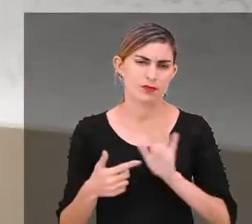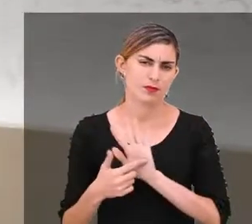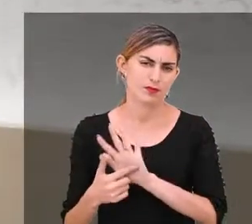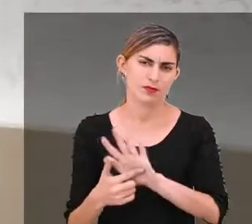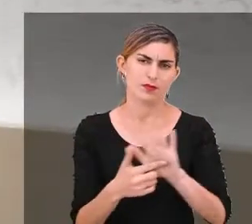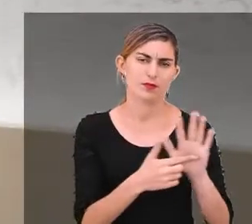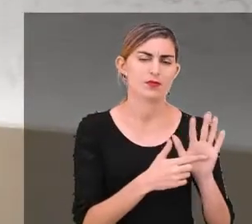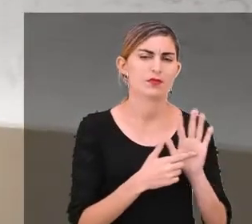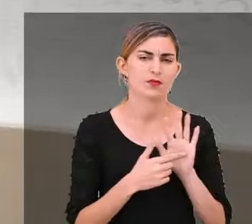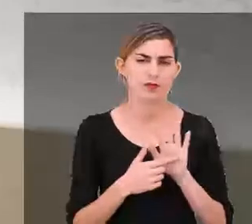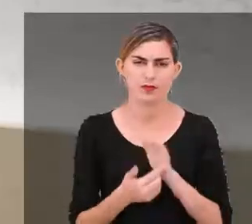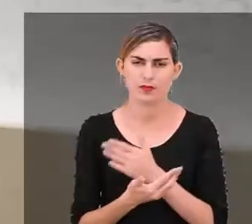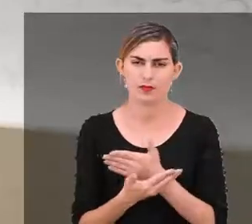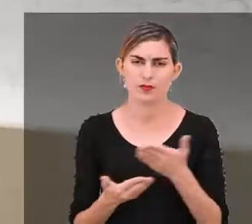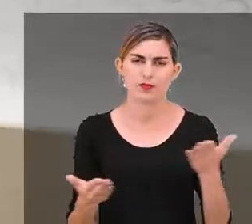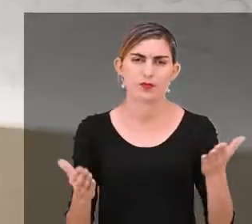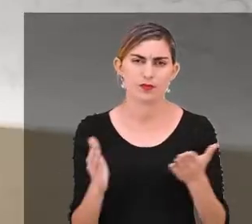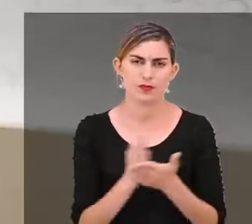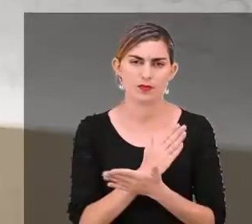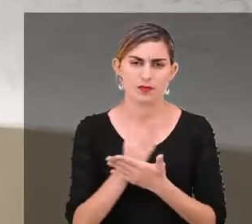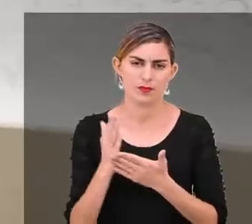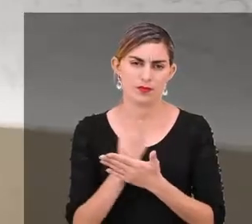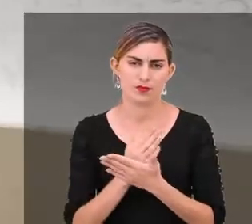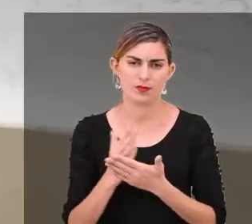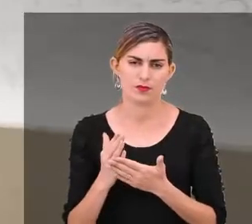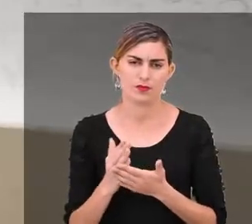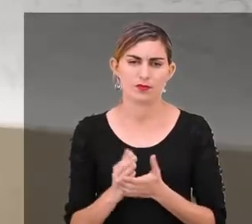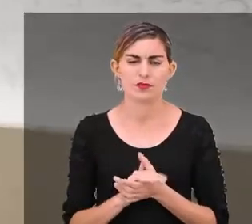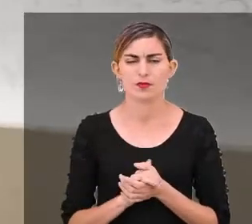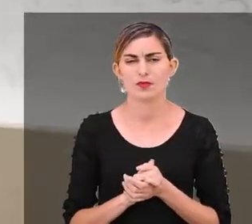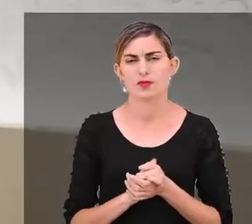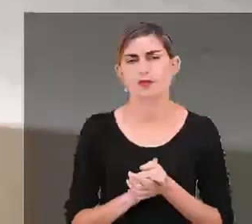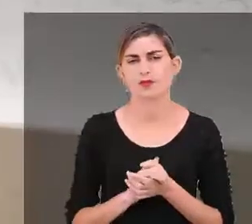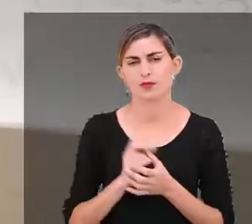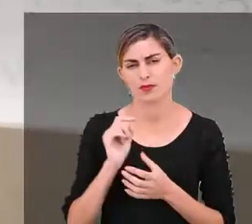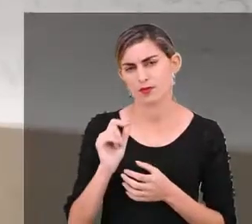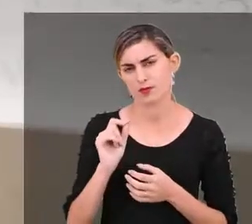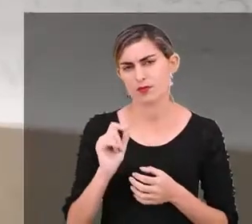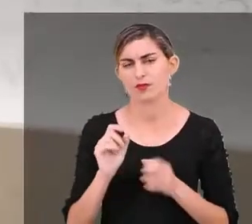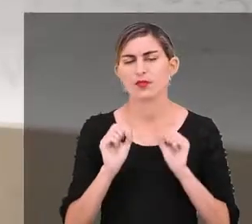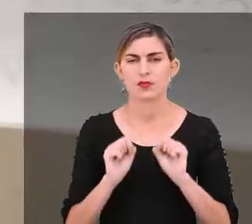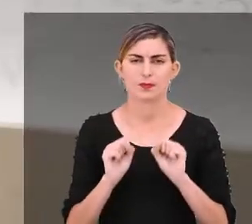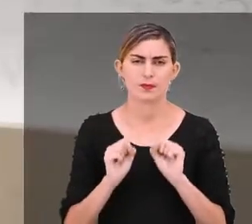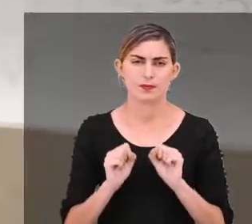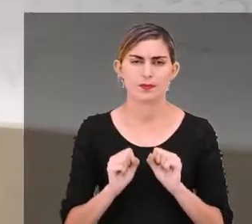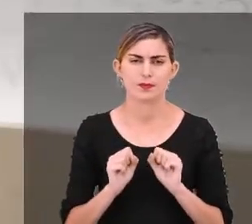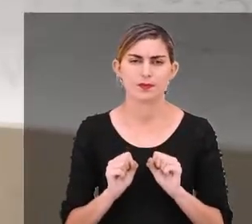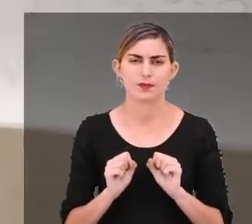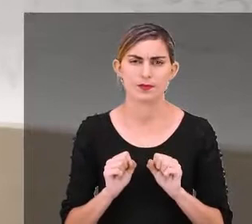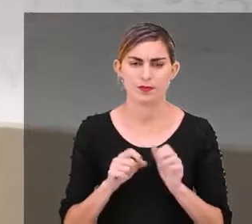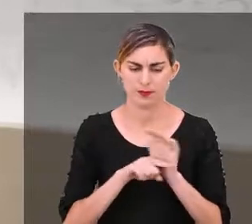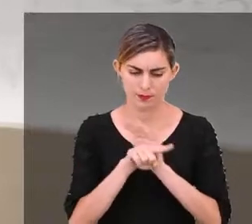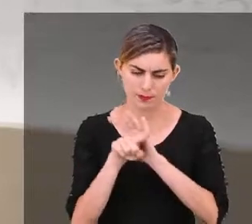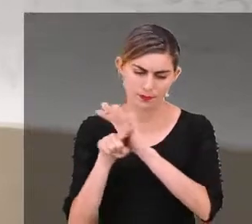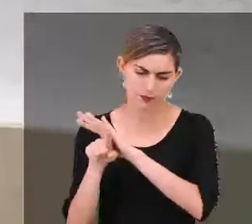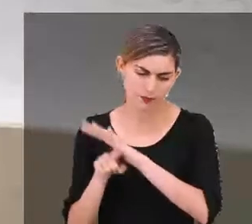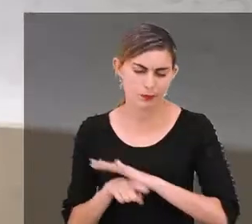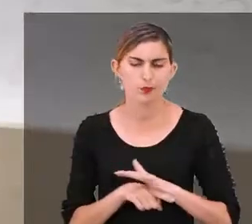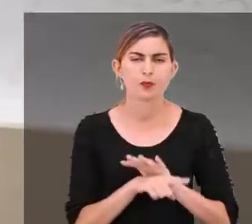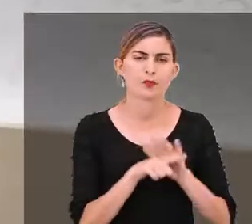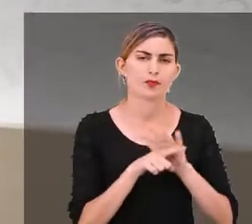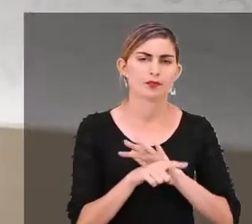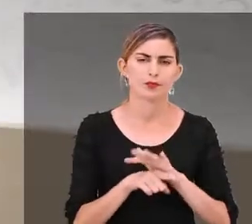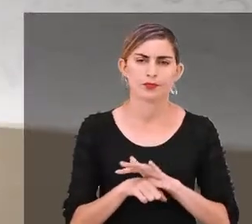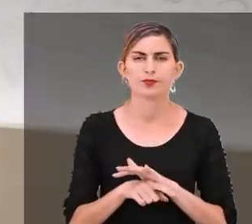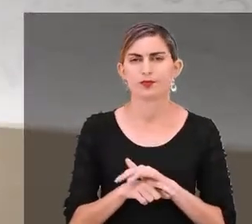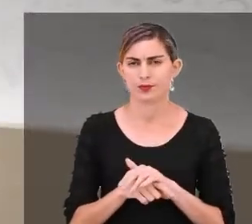Vou mostrar agora para vocês alguns casos, né, em que a gente pode